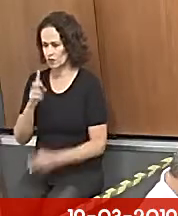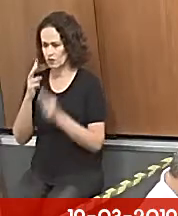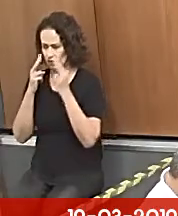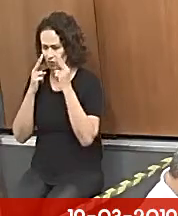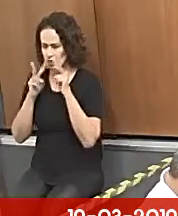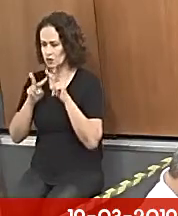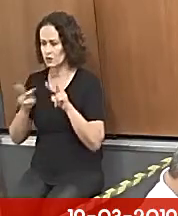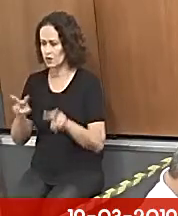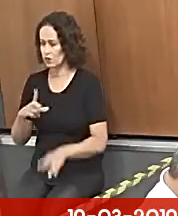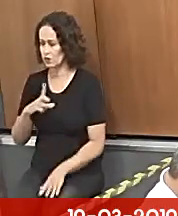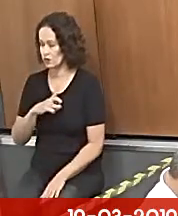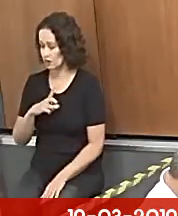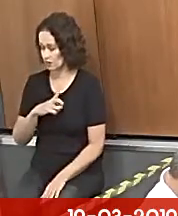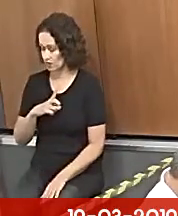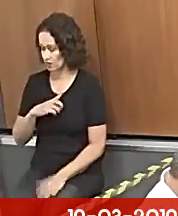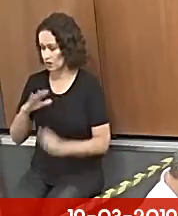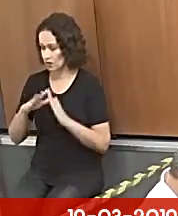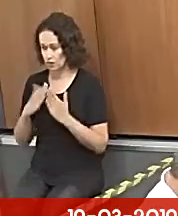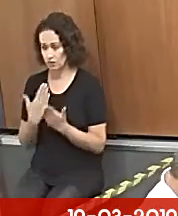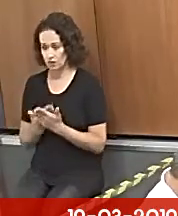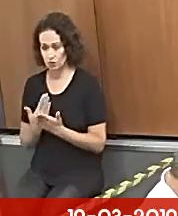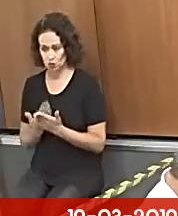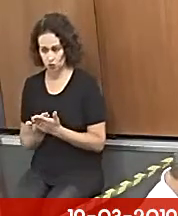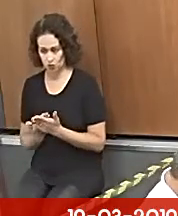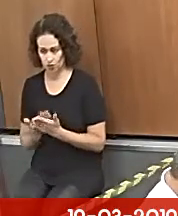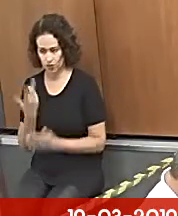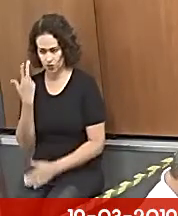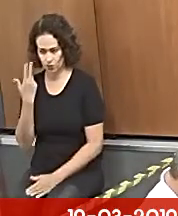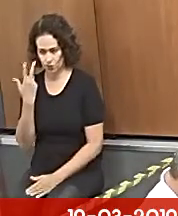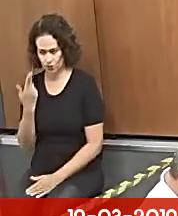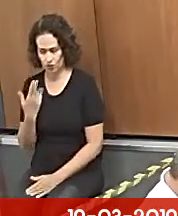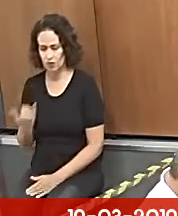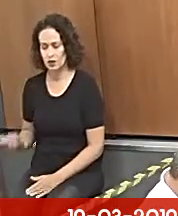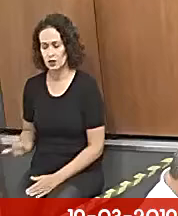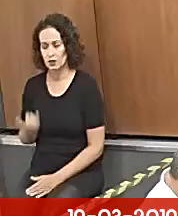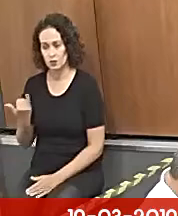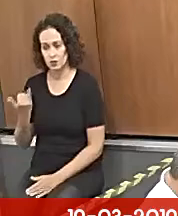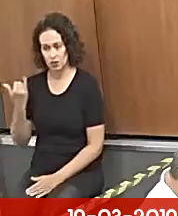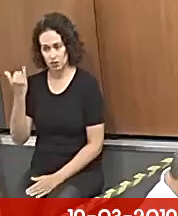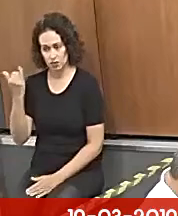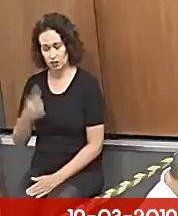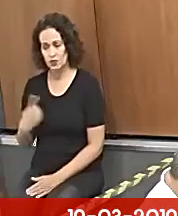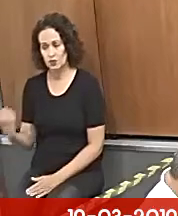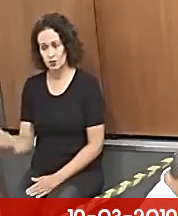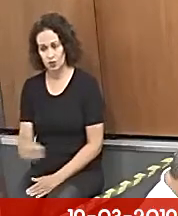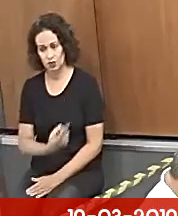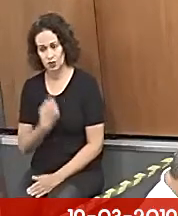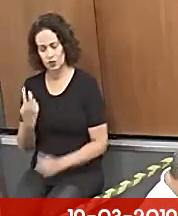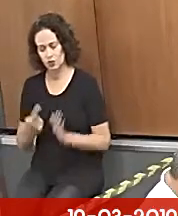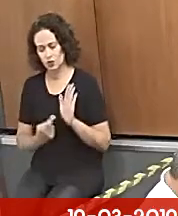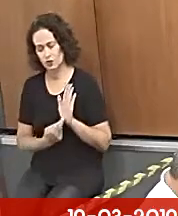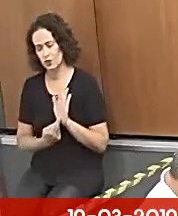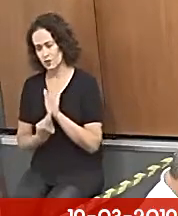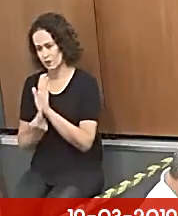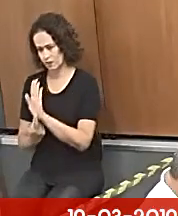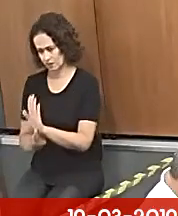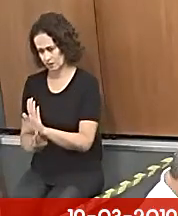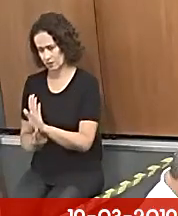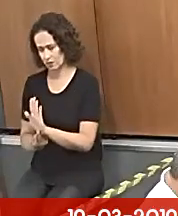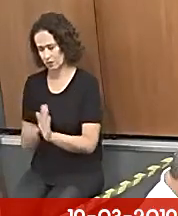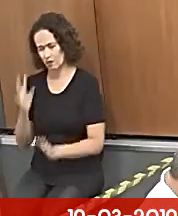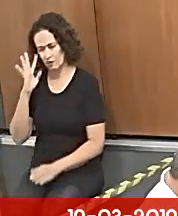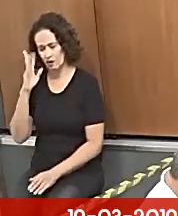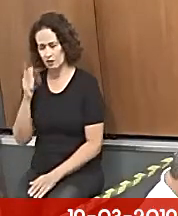existe nas escolas comuns então é muito importante pra gente tem essa representatividade nem eu achei